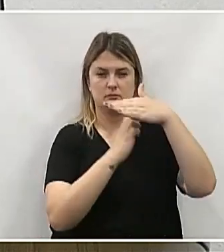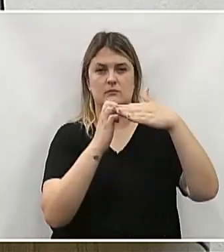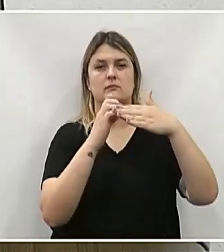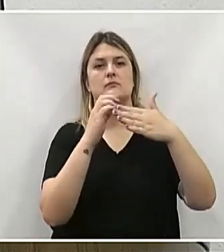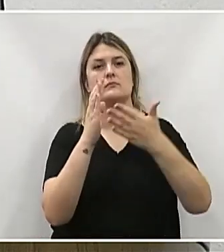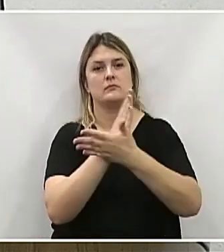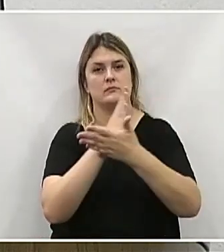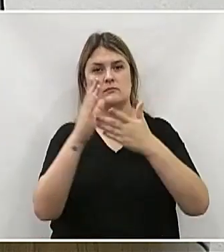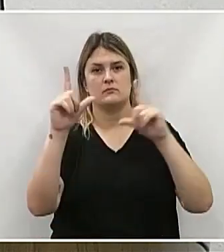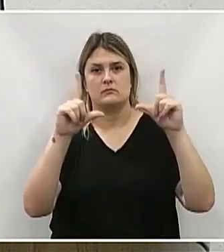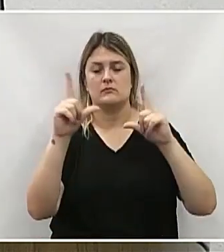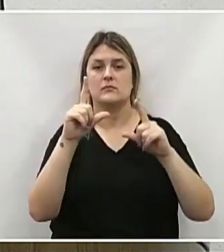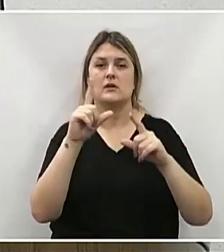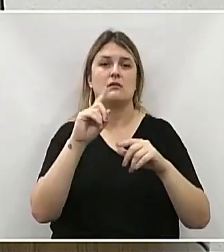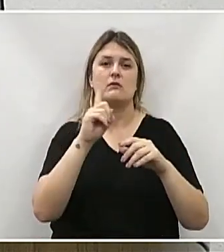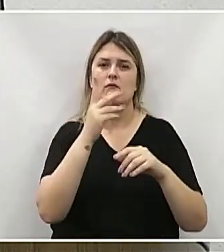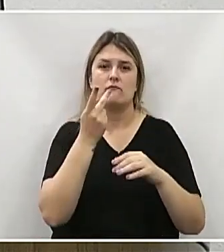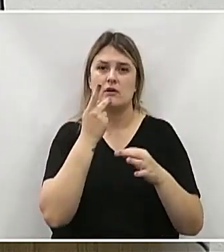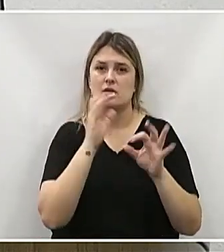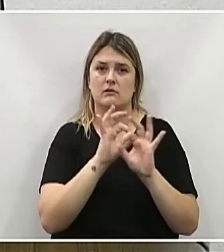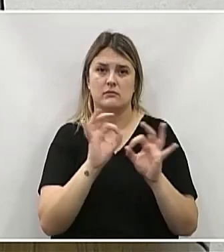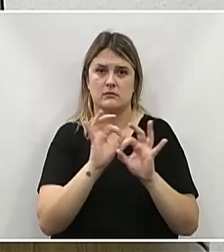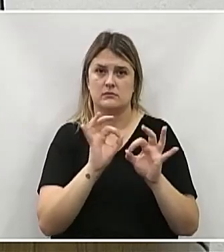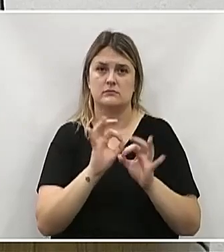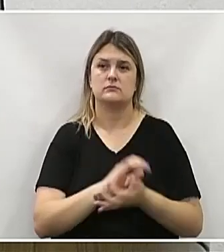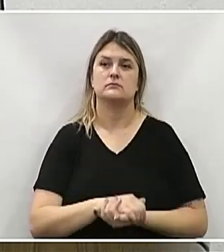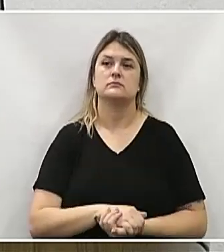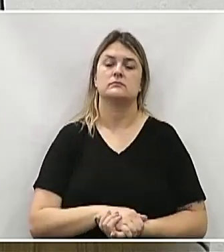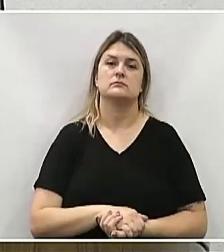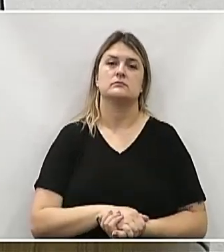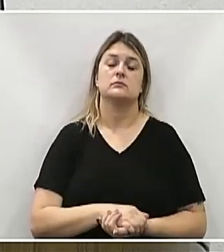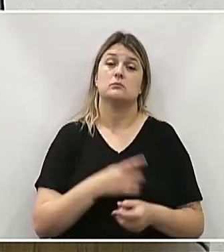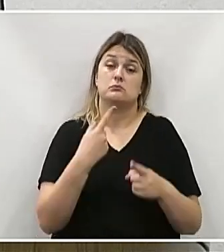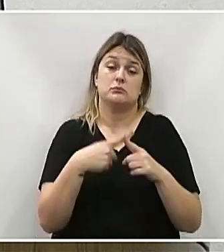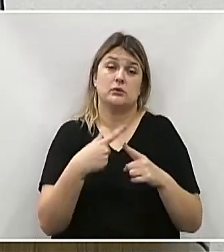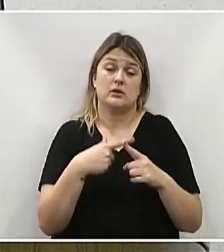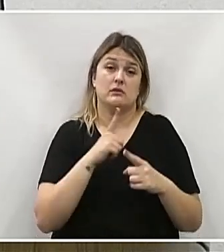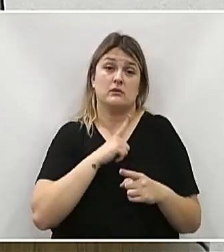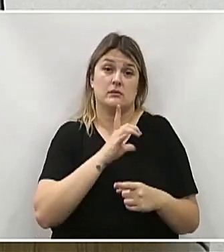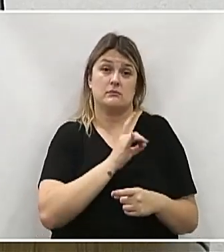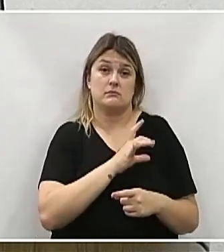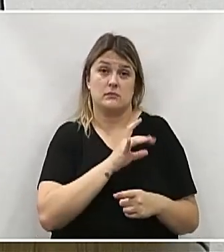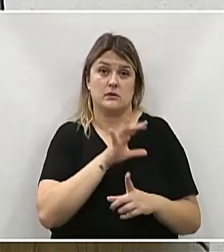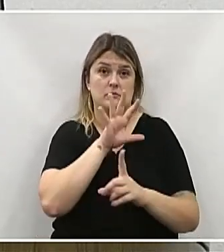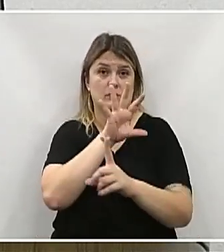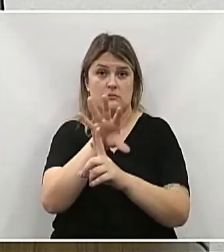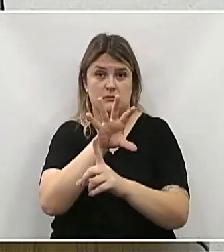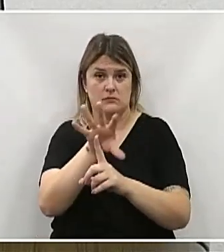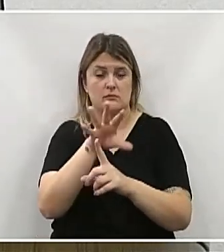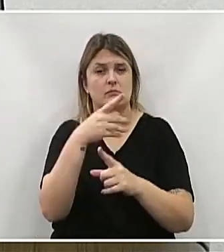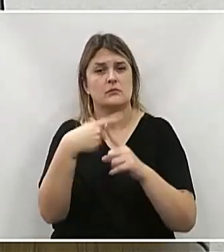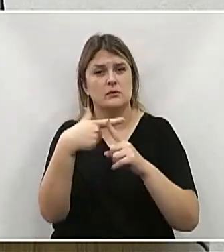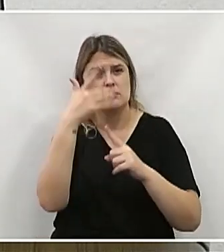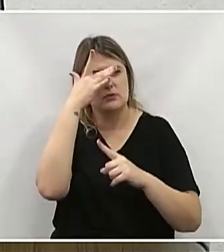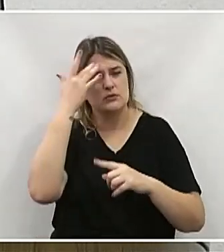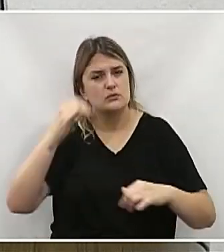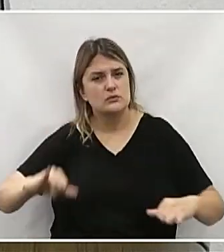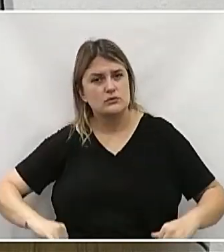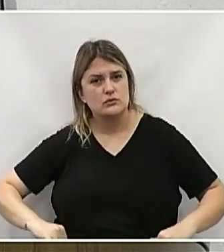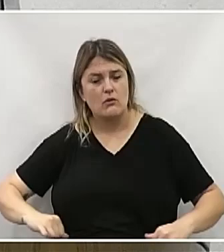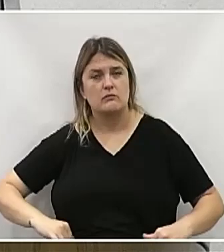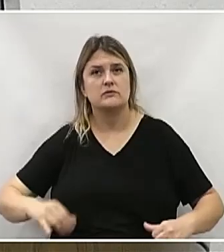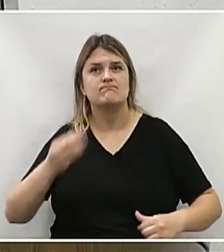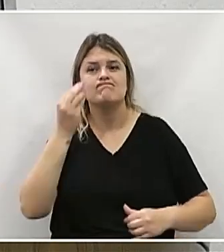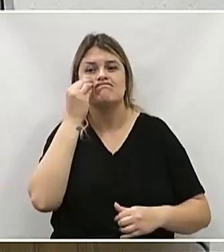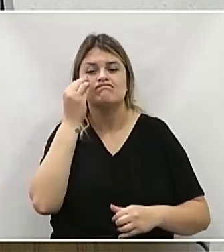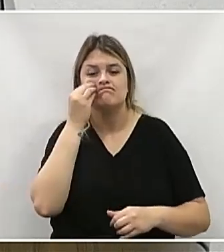que não noticiam não fala Justamente por isso pessoas em Alto sofrimento acabam